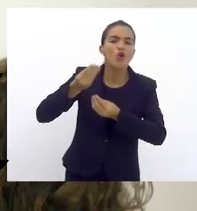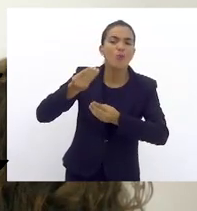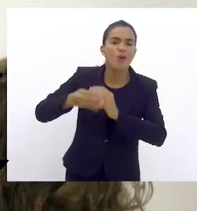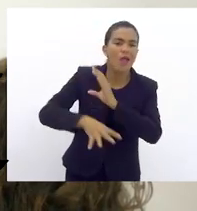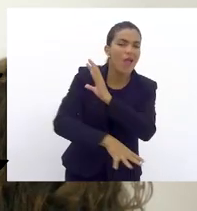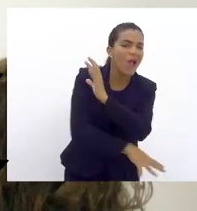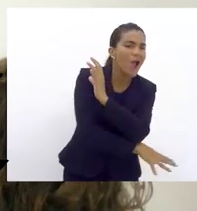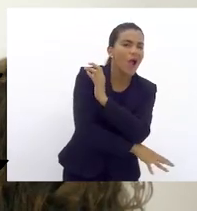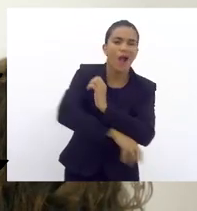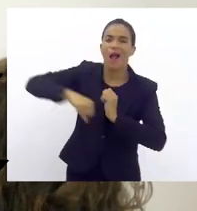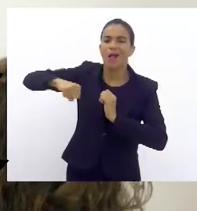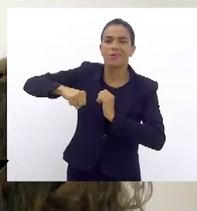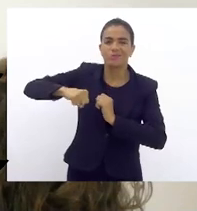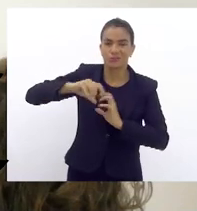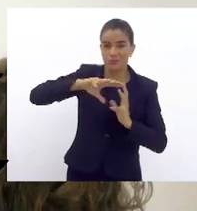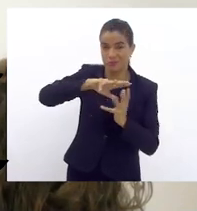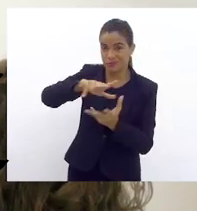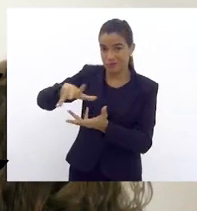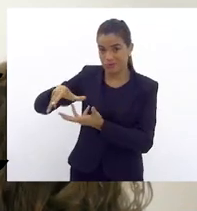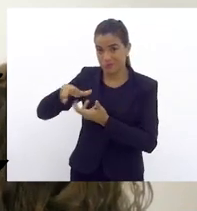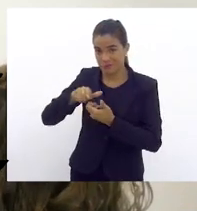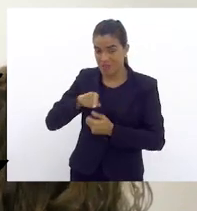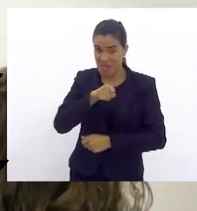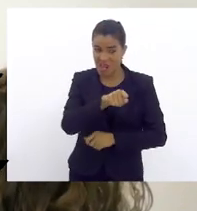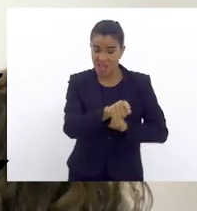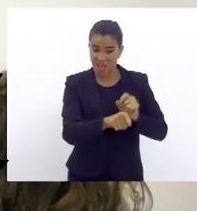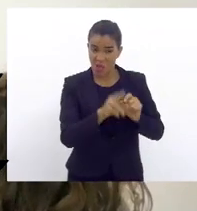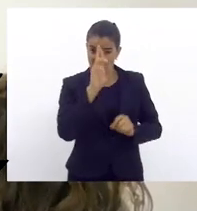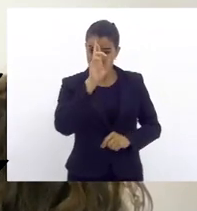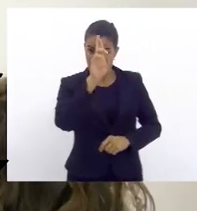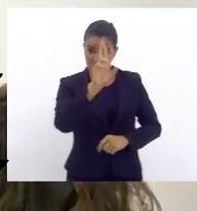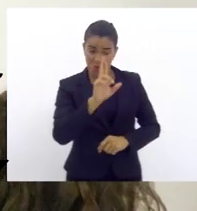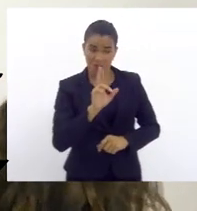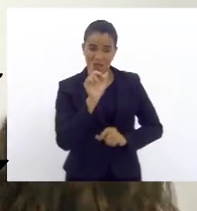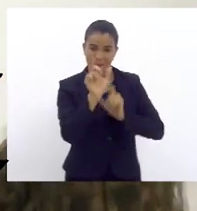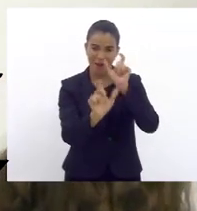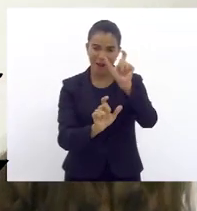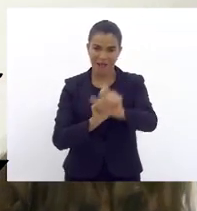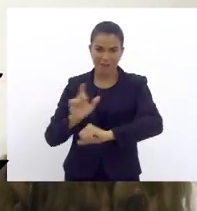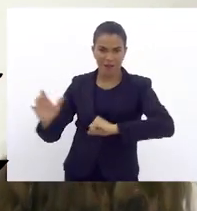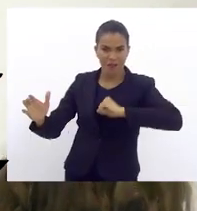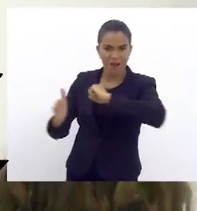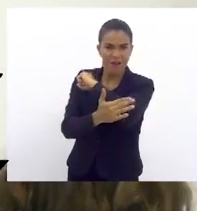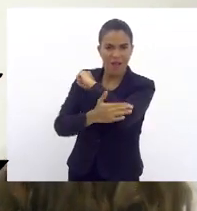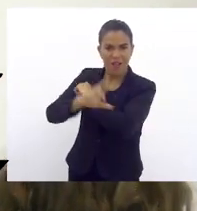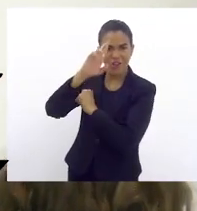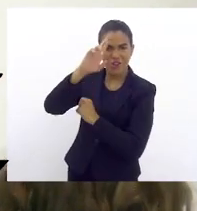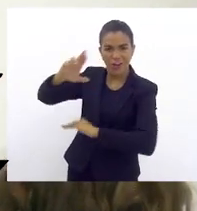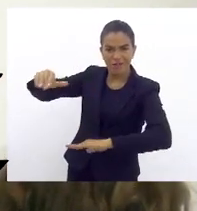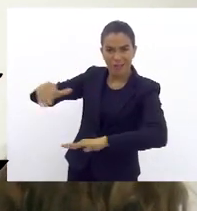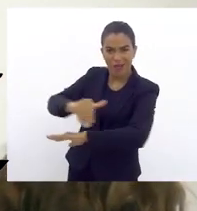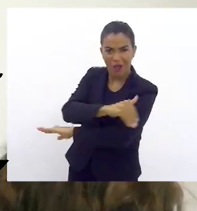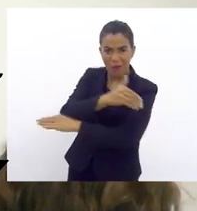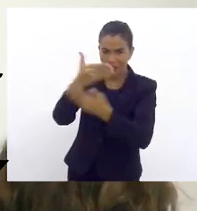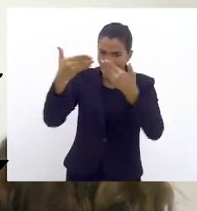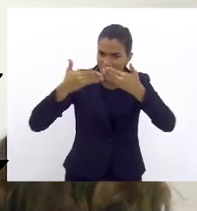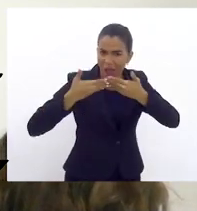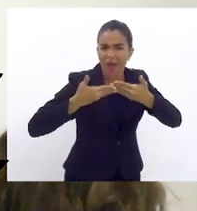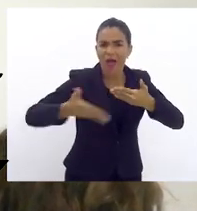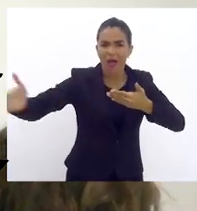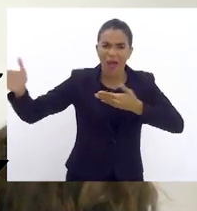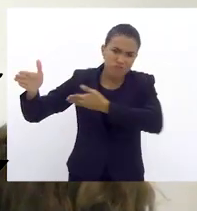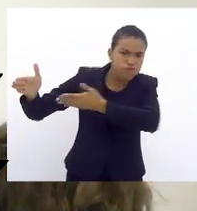ele é dono da palavra Exu é dono da rua abre caminho para